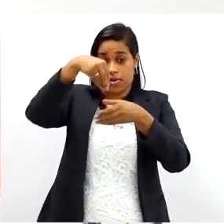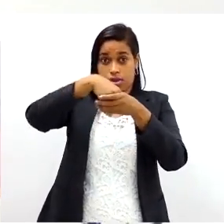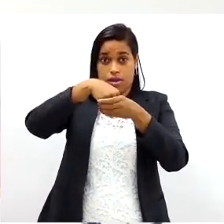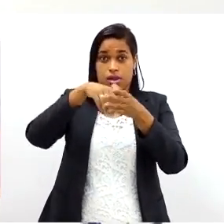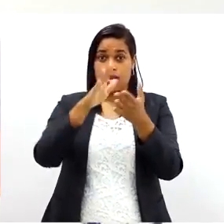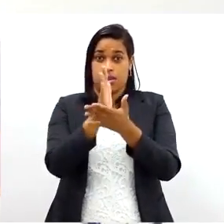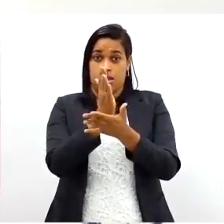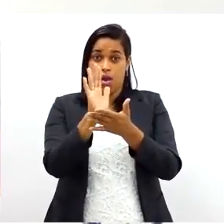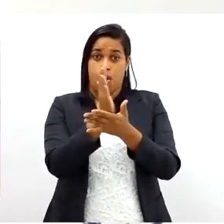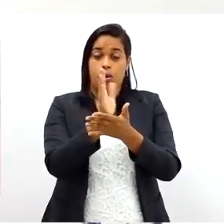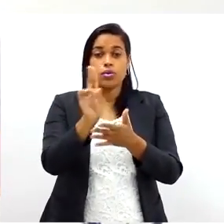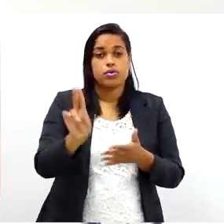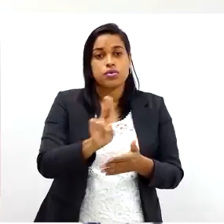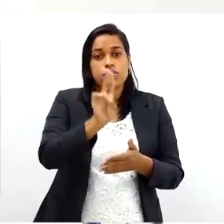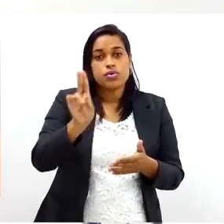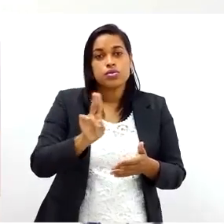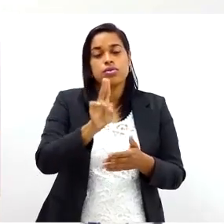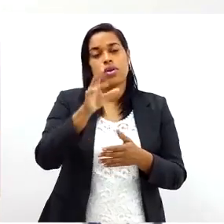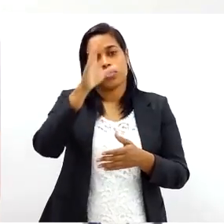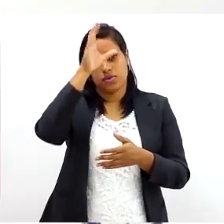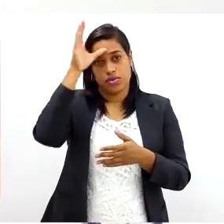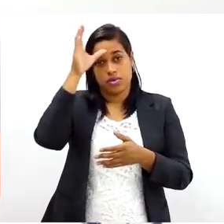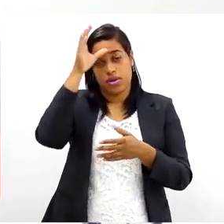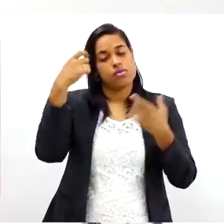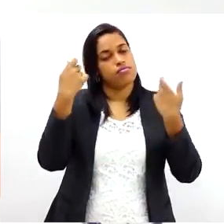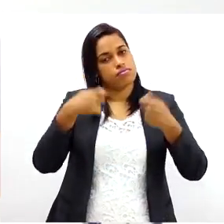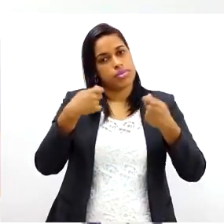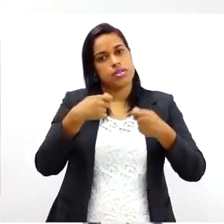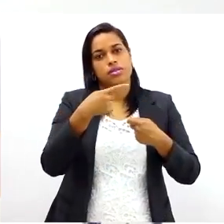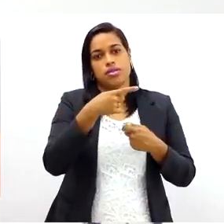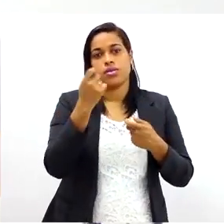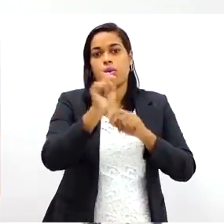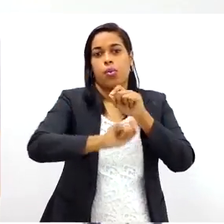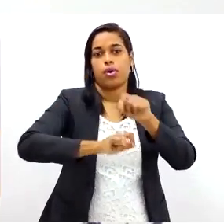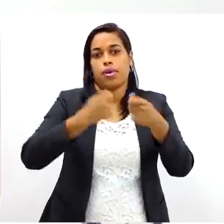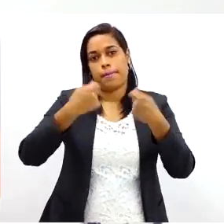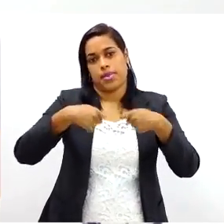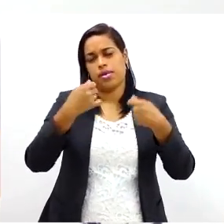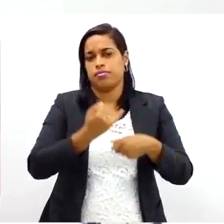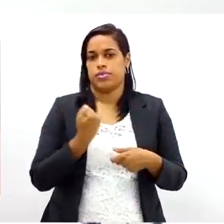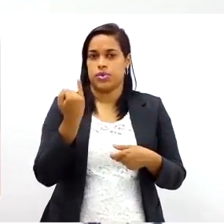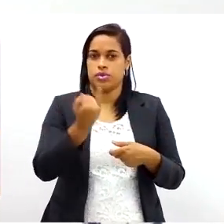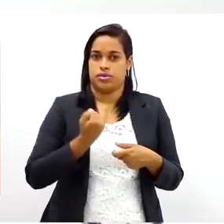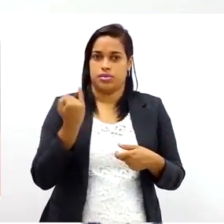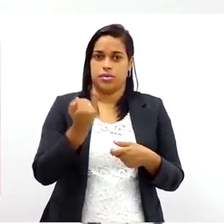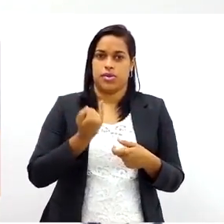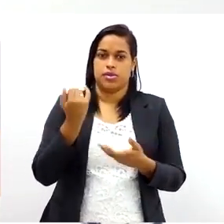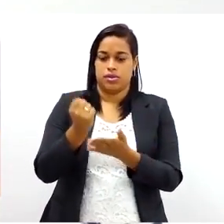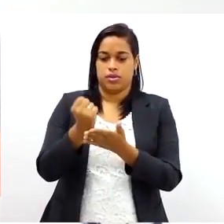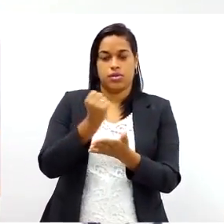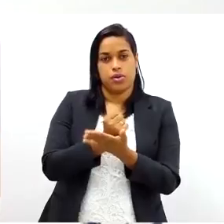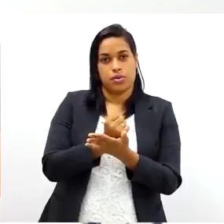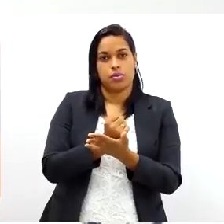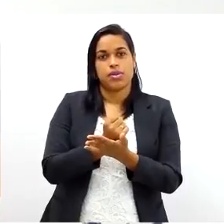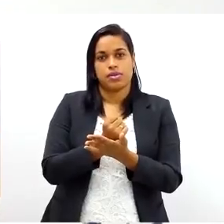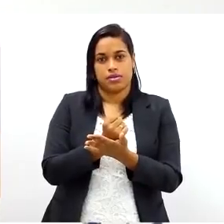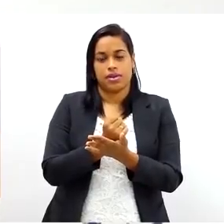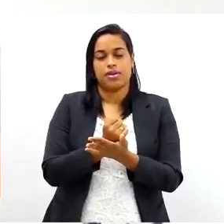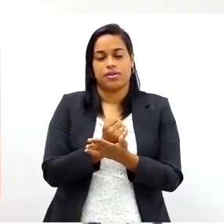requisitos, né? Os usuários ou os clientes têm que passar essas necessidades e é muito importante a gente documentá-las em um documento